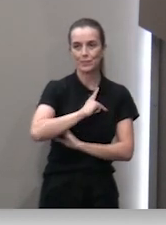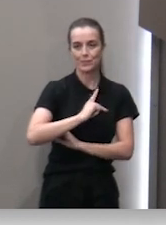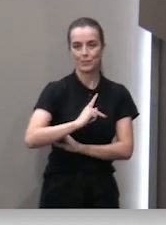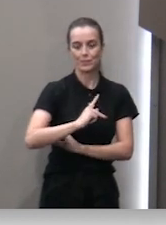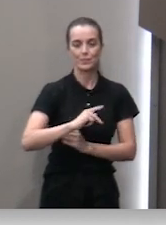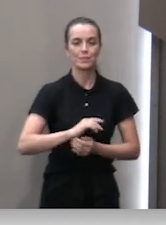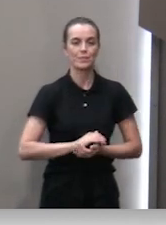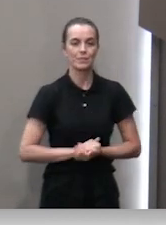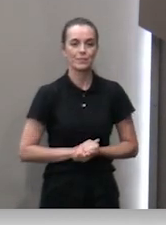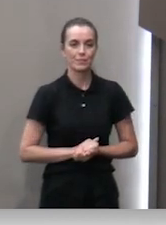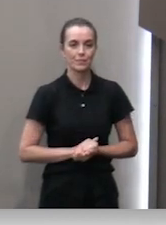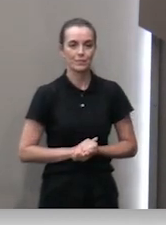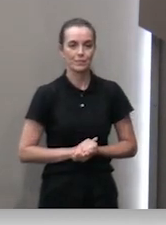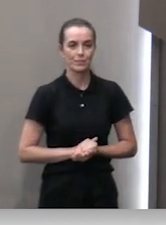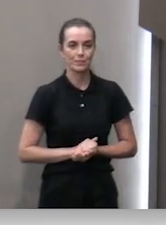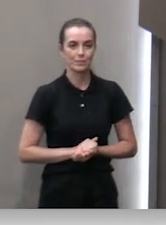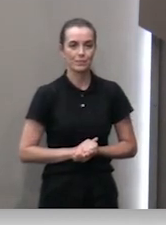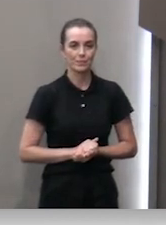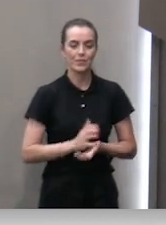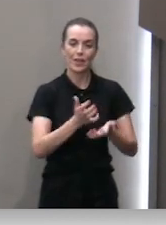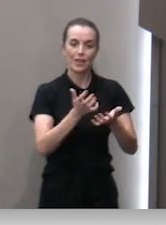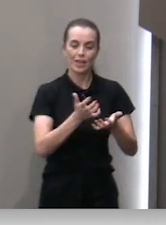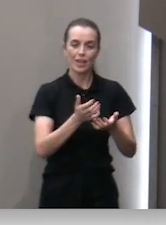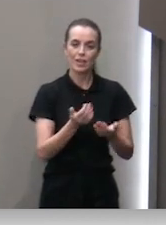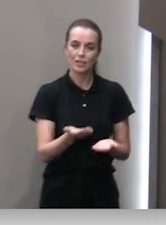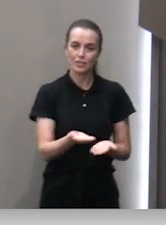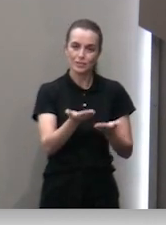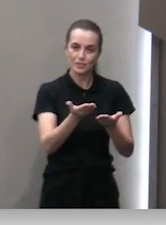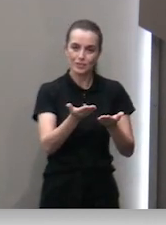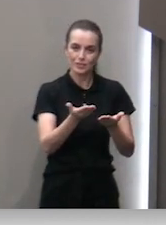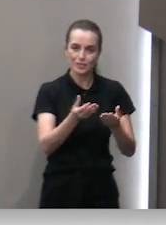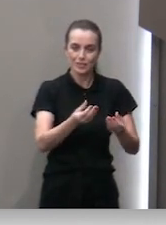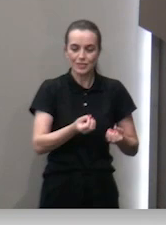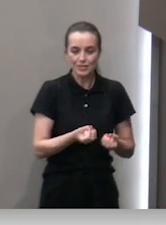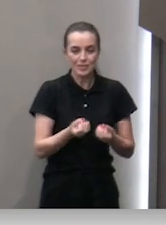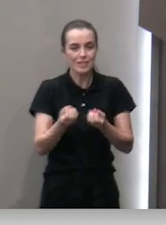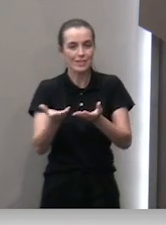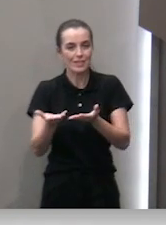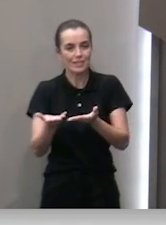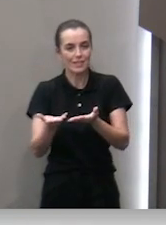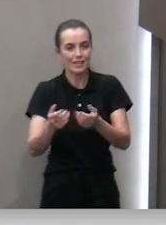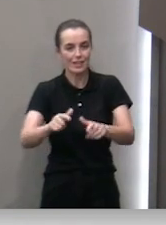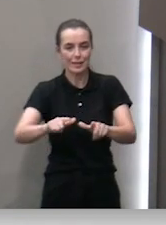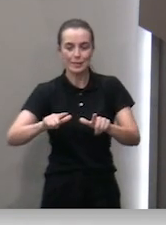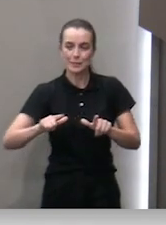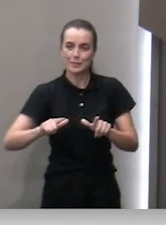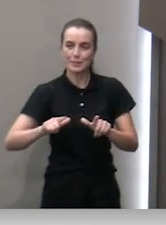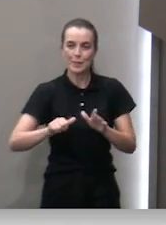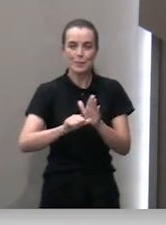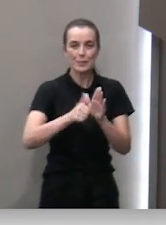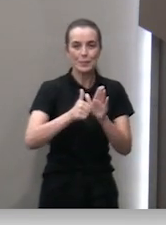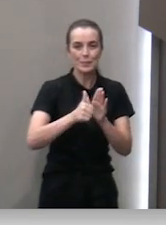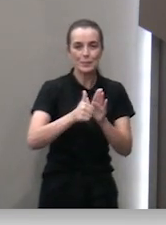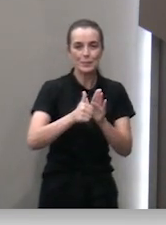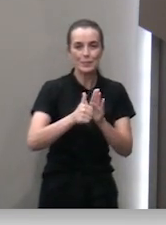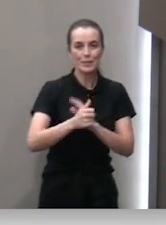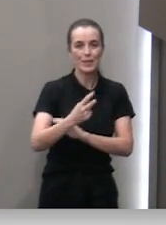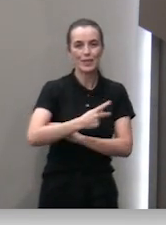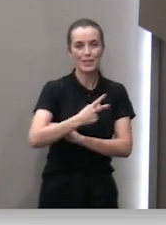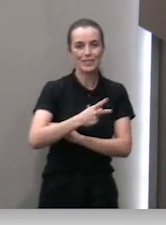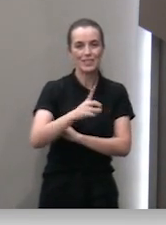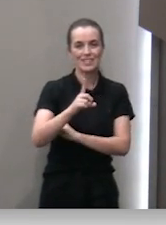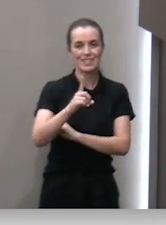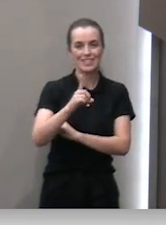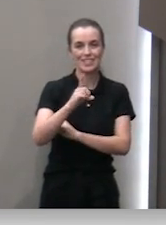Sandro. Eu gostaria que você entregasse a placa para o nosso primeiro presidente, Décio Ramos de Lima.